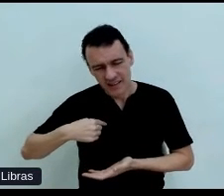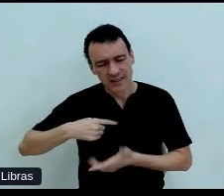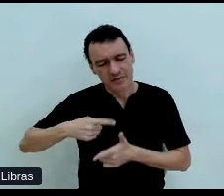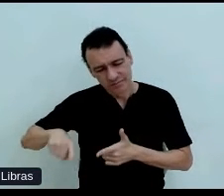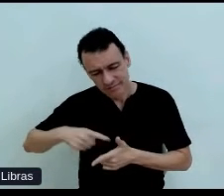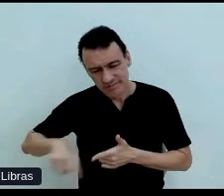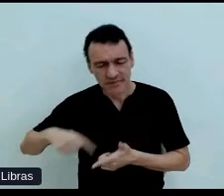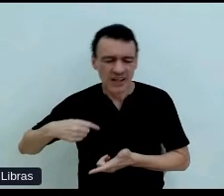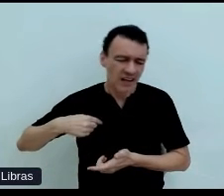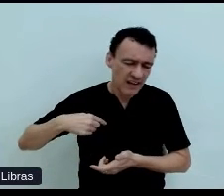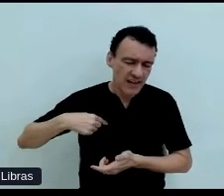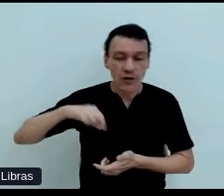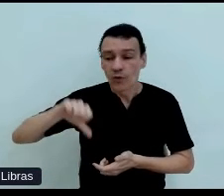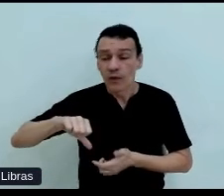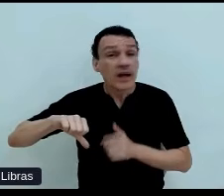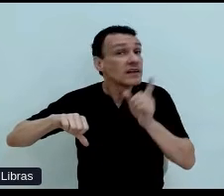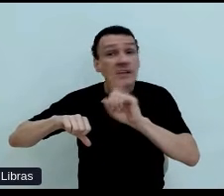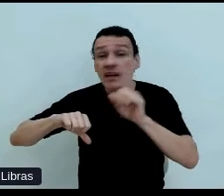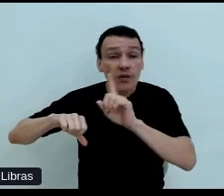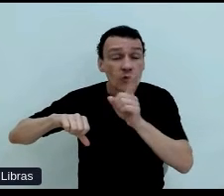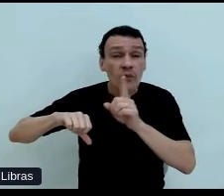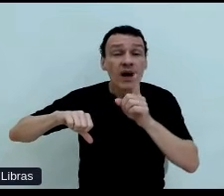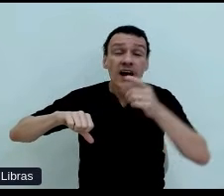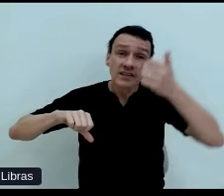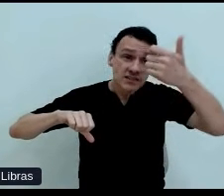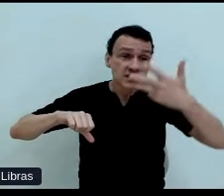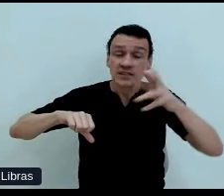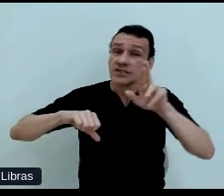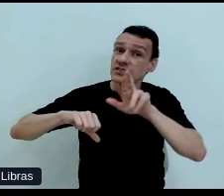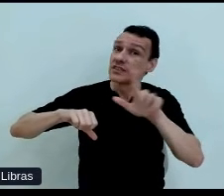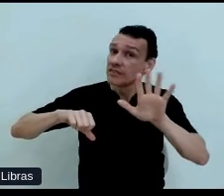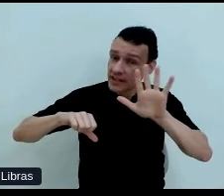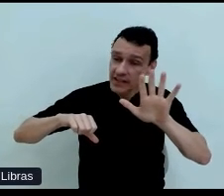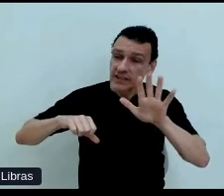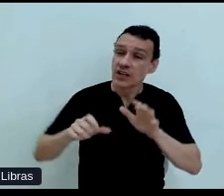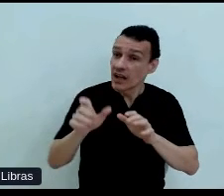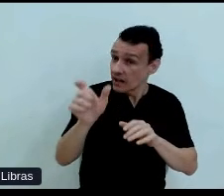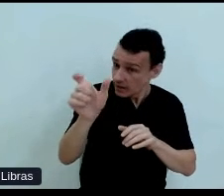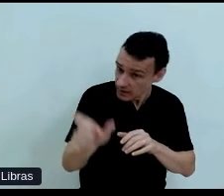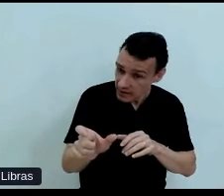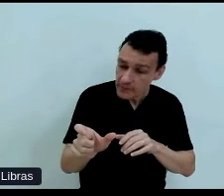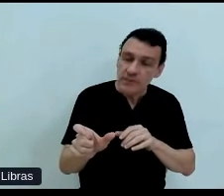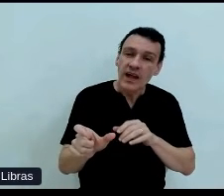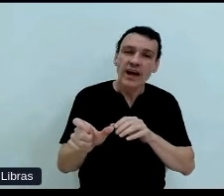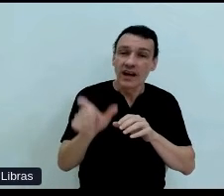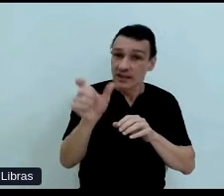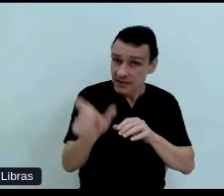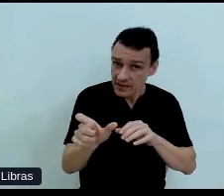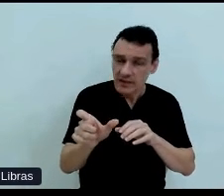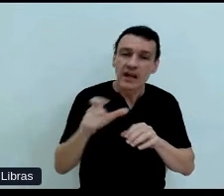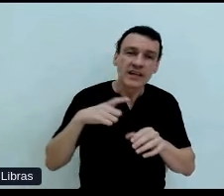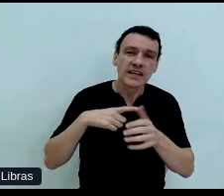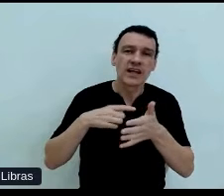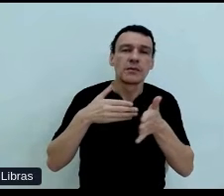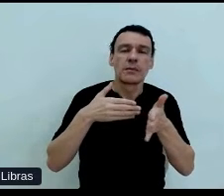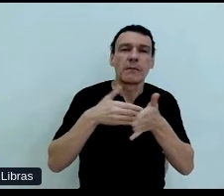com deficiência todo aquele peso que se tinha antes, que a pessoa com deficiência era alguém que tinha